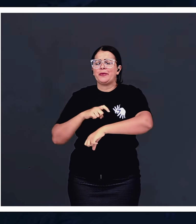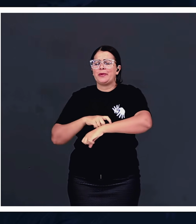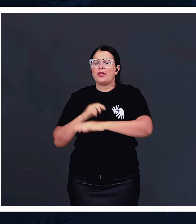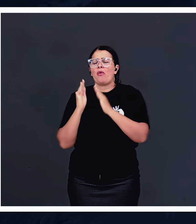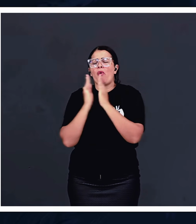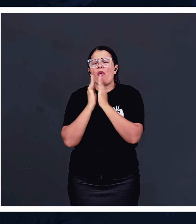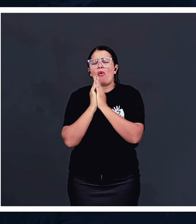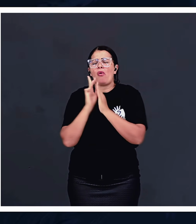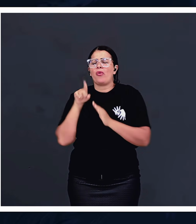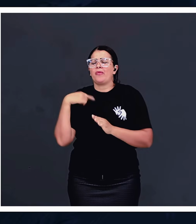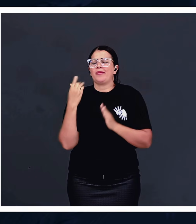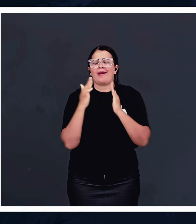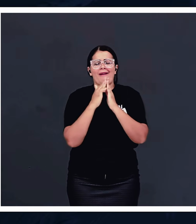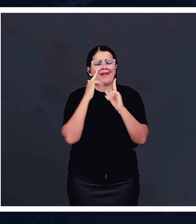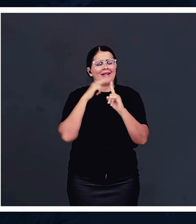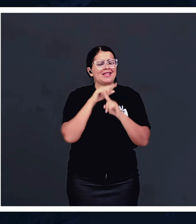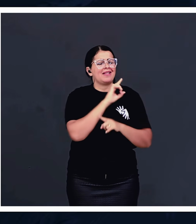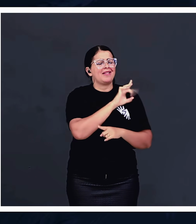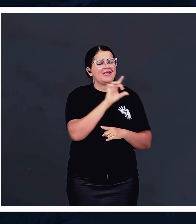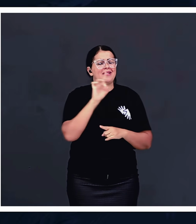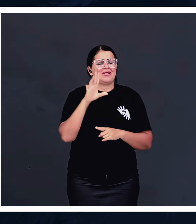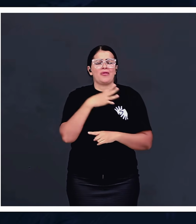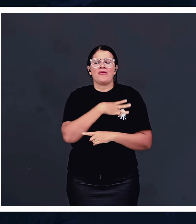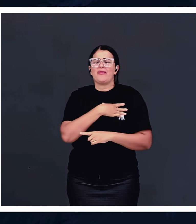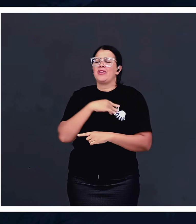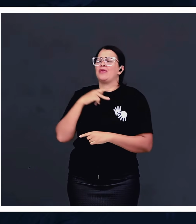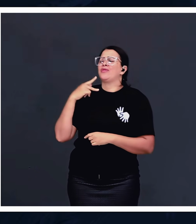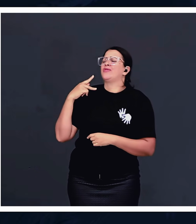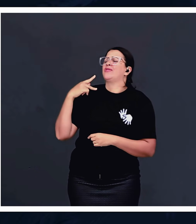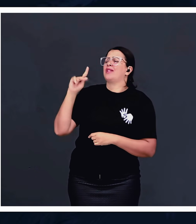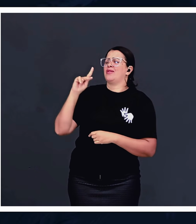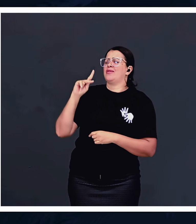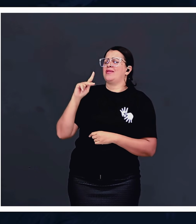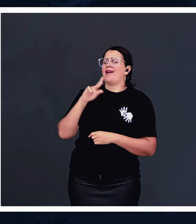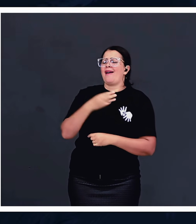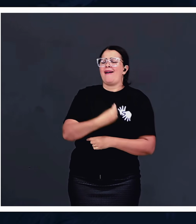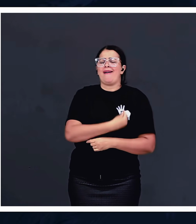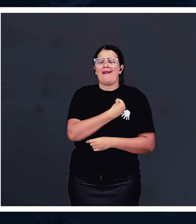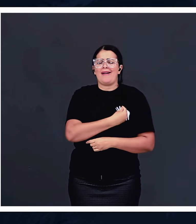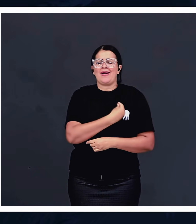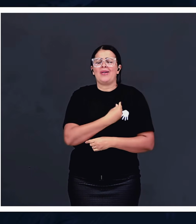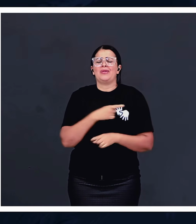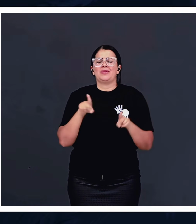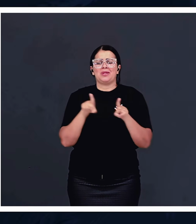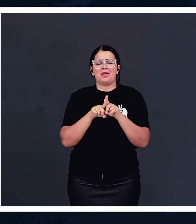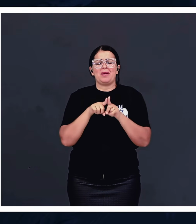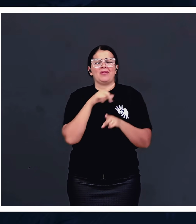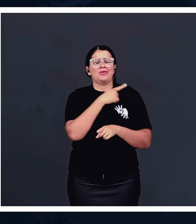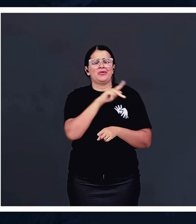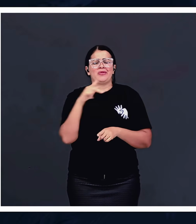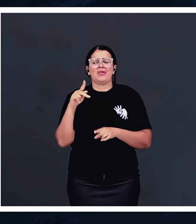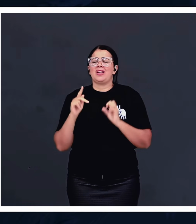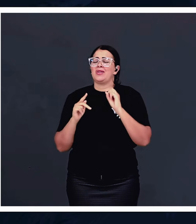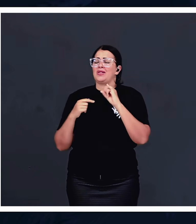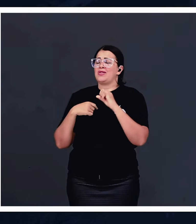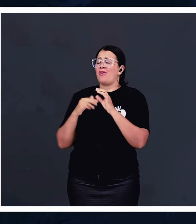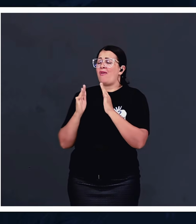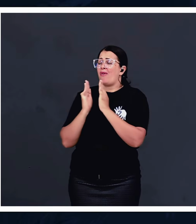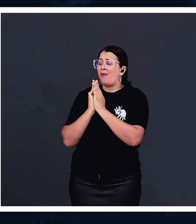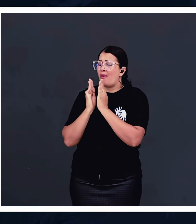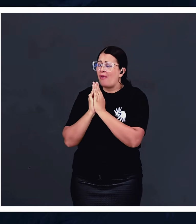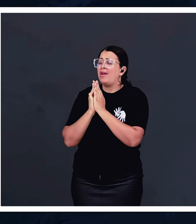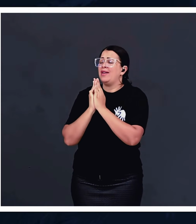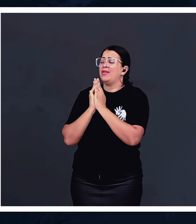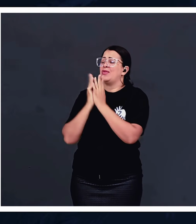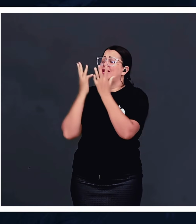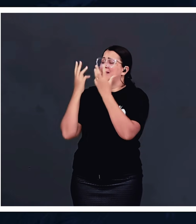pela igreja, cada um dos Teus filhos, cada um dos que estão aqui presentes, que o Senhor atenda às mais íntimas